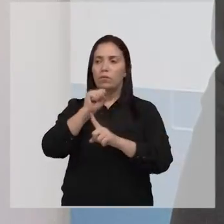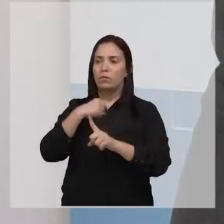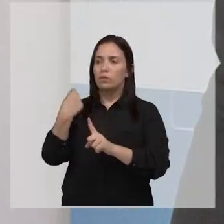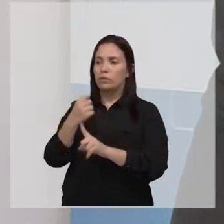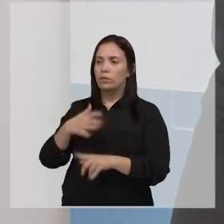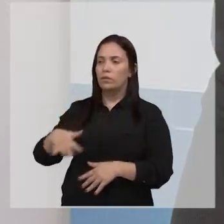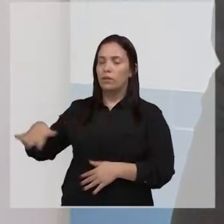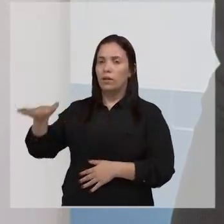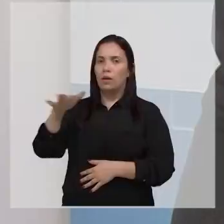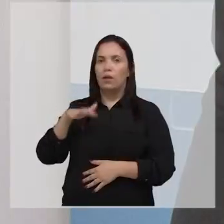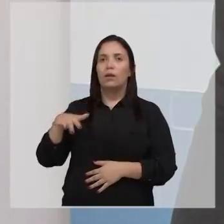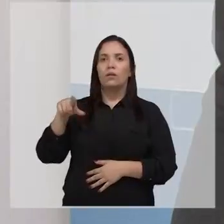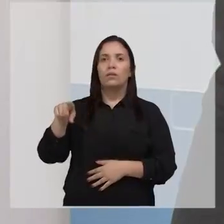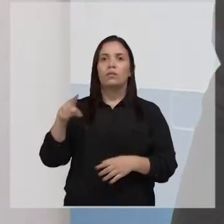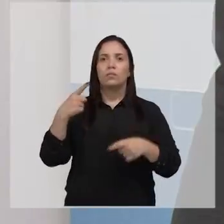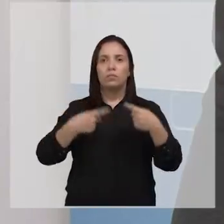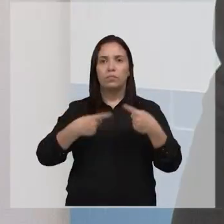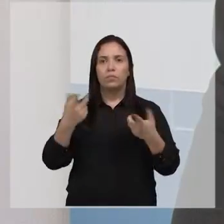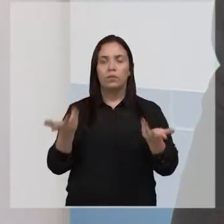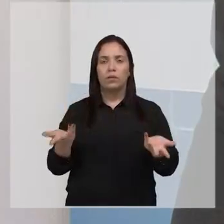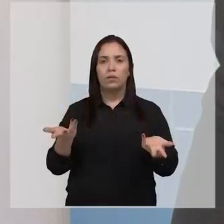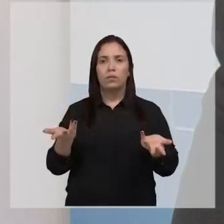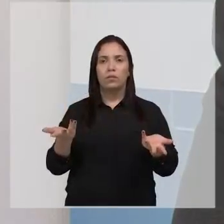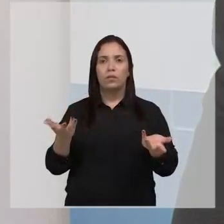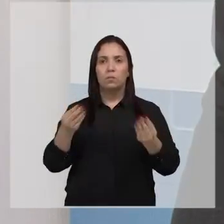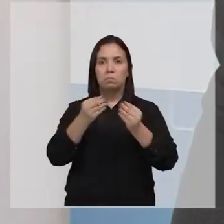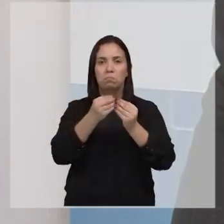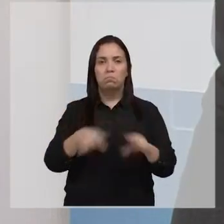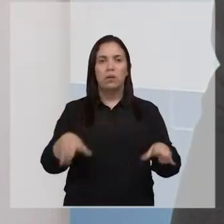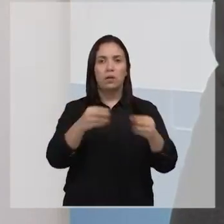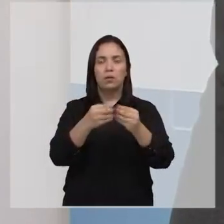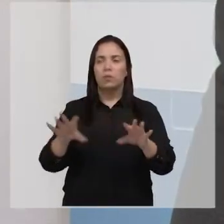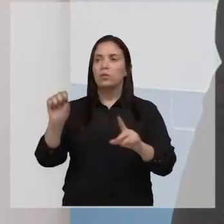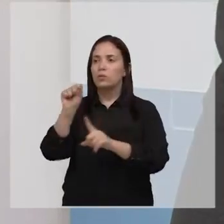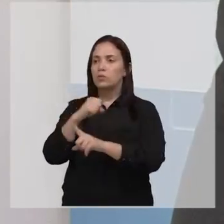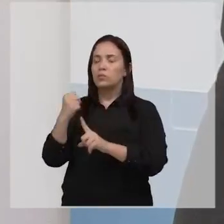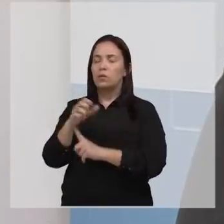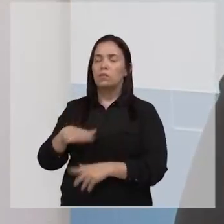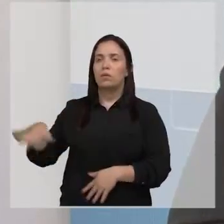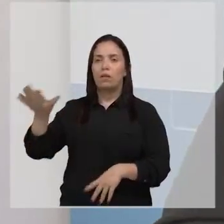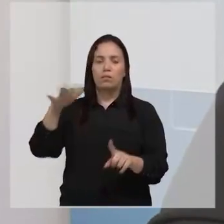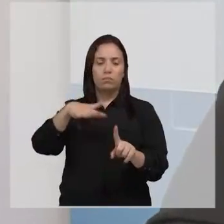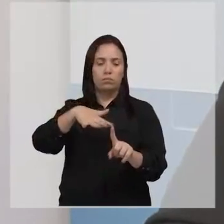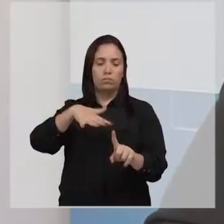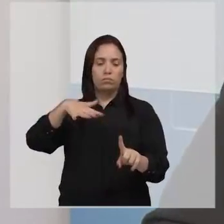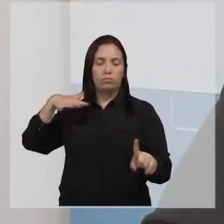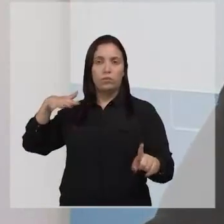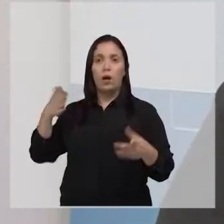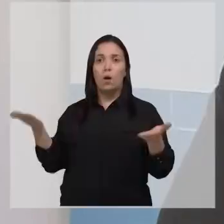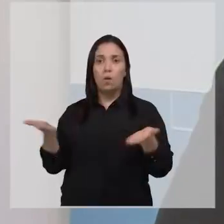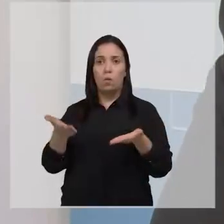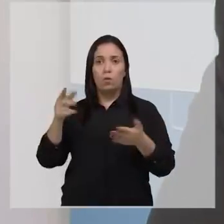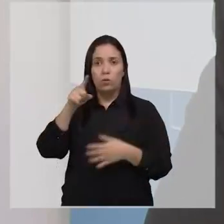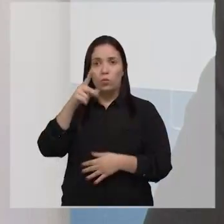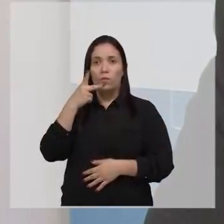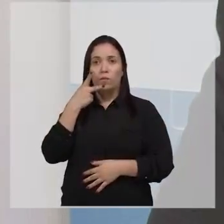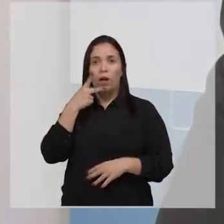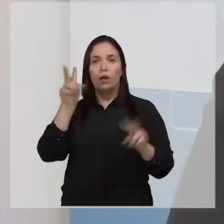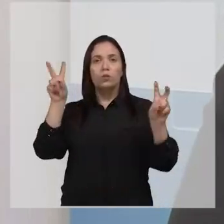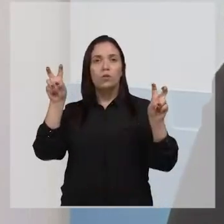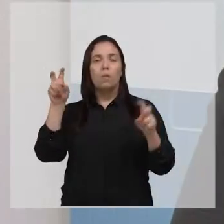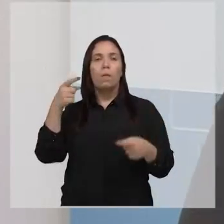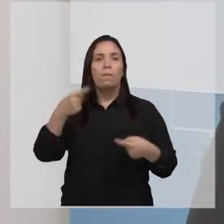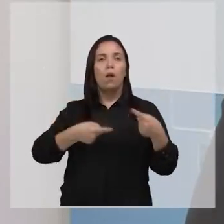a política foi criminalizada, os homens públicos estão todos destruídos. Hoje, você falar num deputado vereador é como se você falasse de um ladrão,